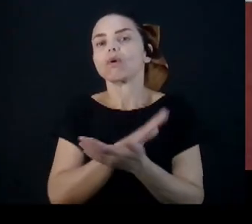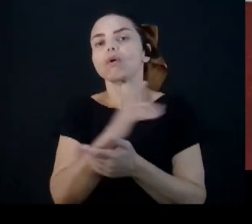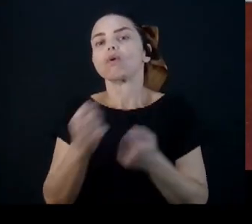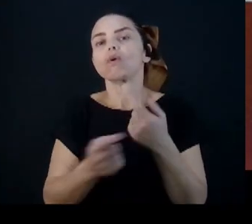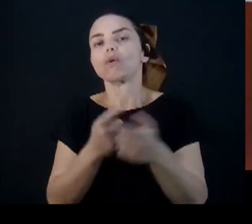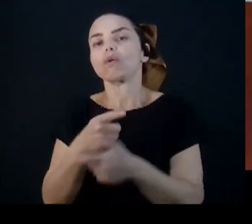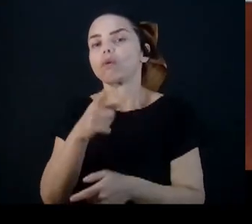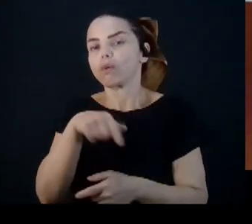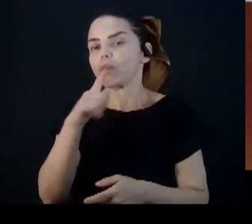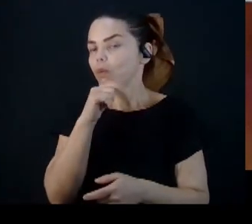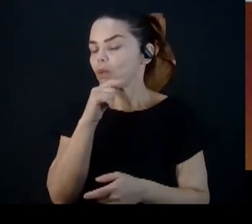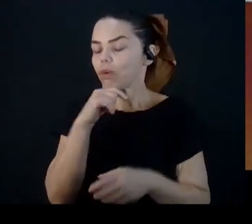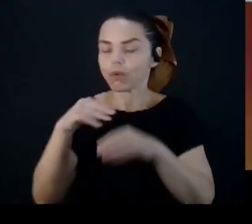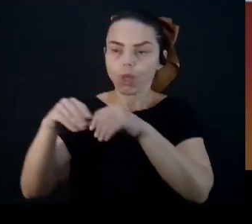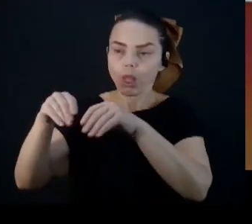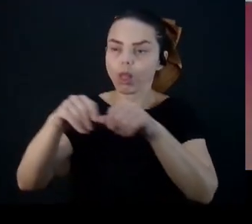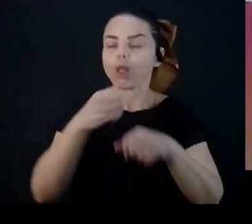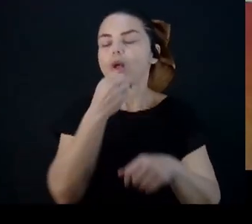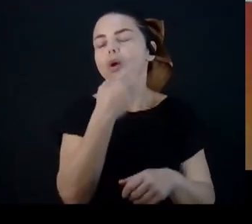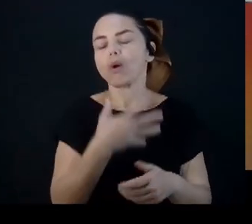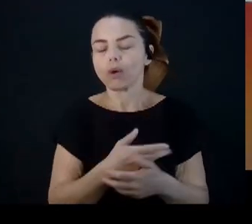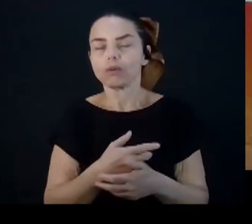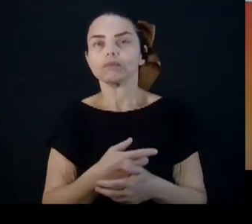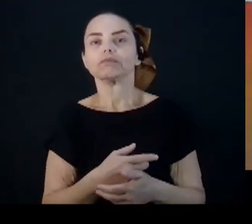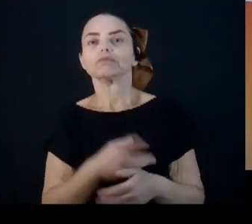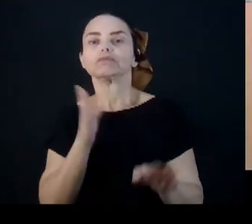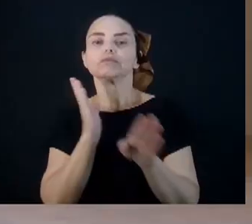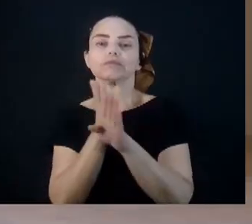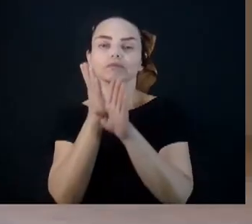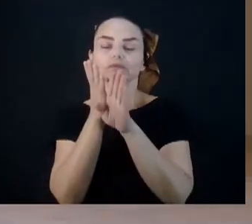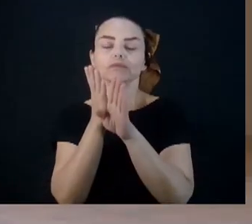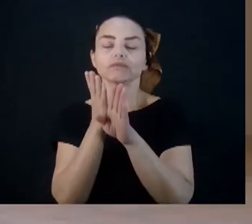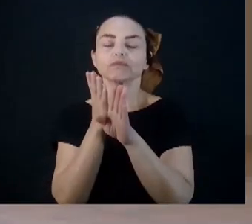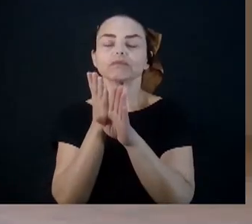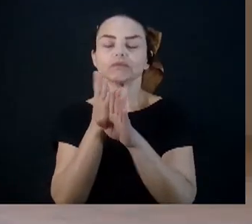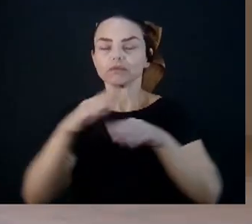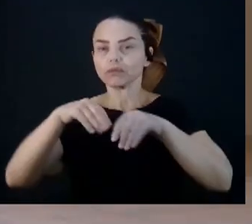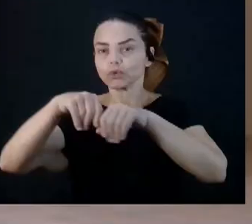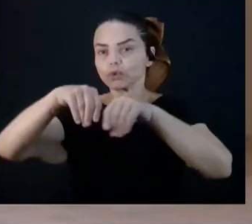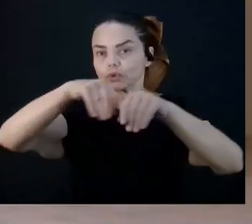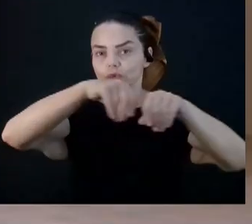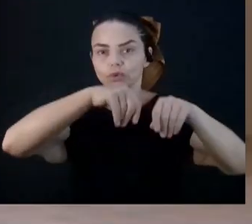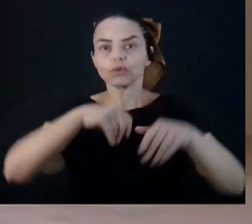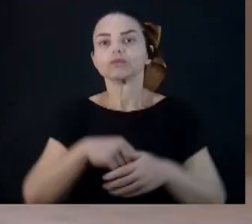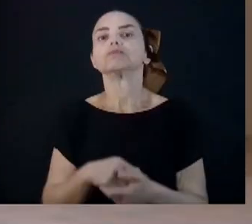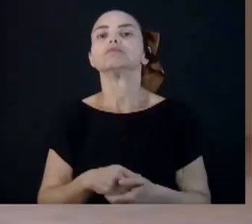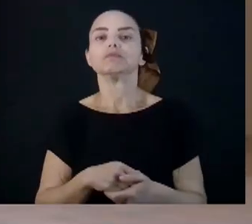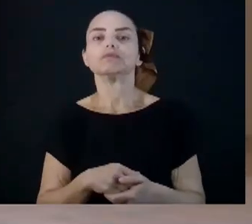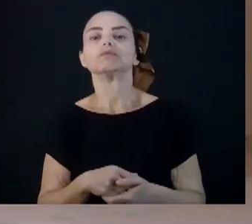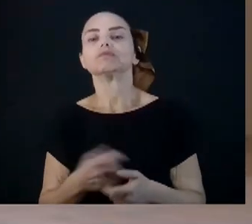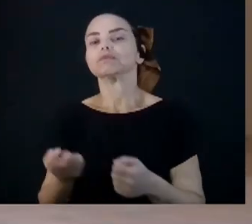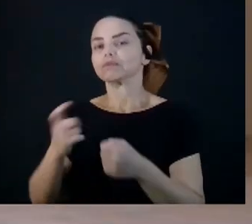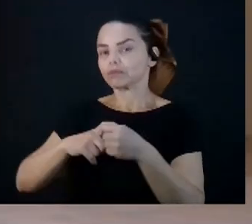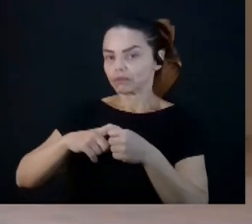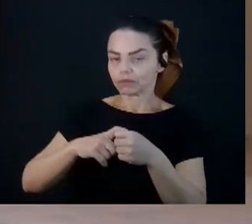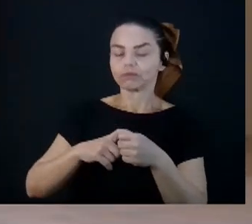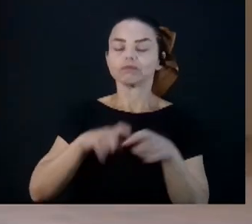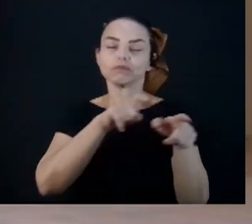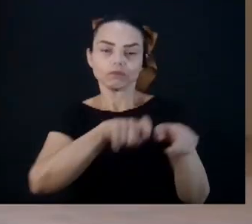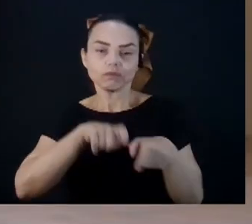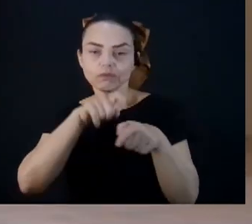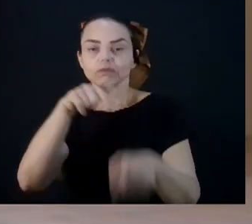boas, e aí então ele vem e descobre essas terras, e aí ele volta lá para a fazenda Sete